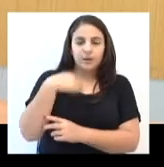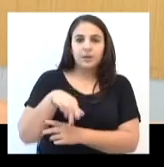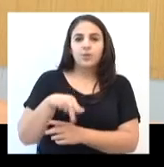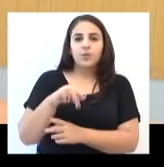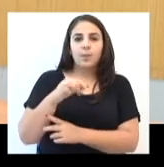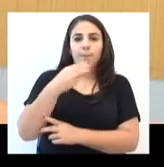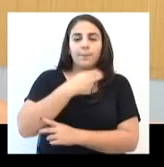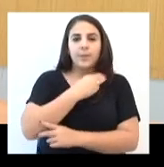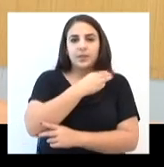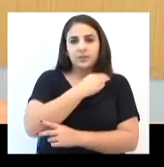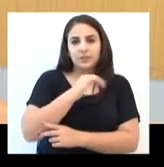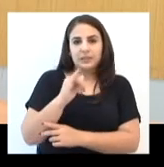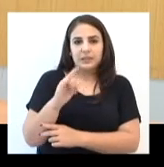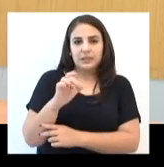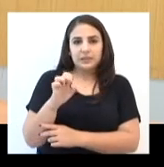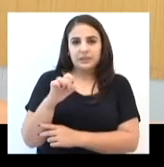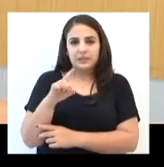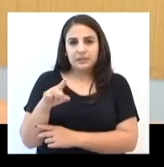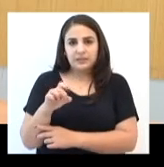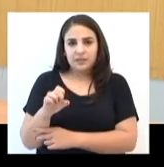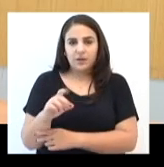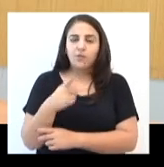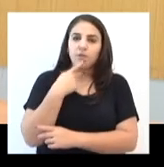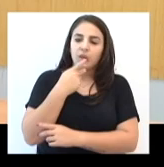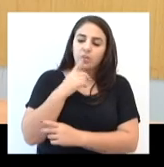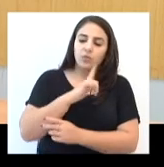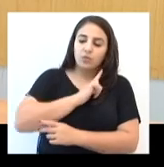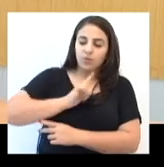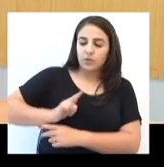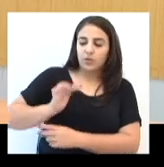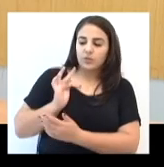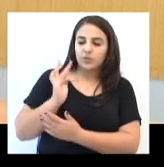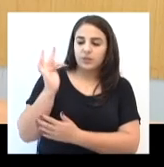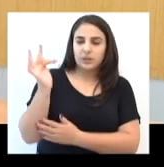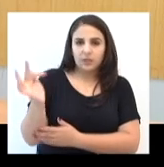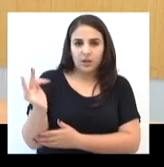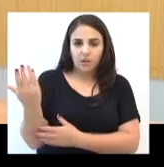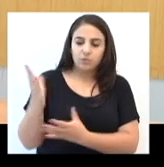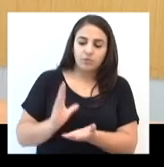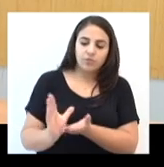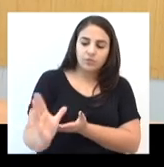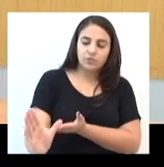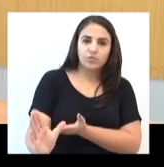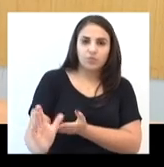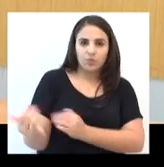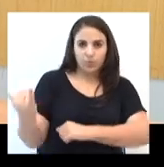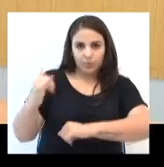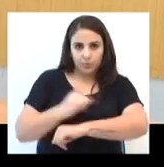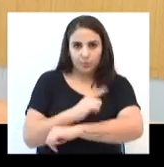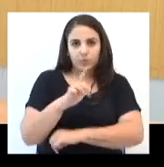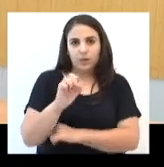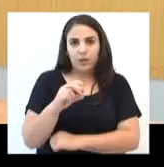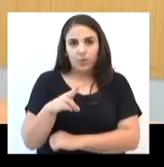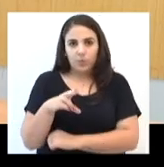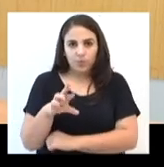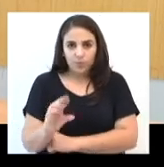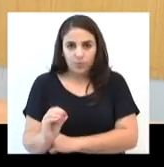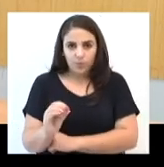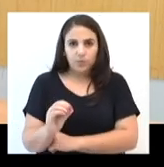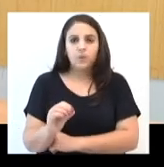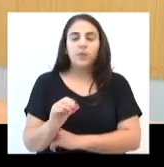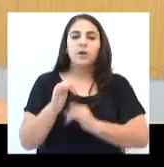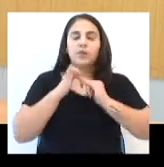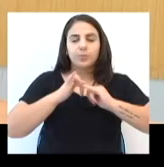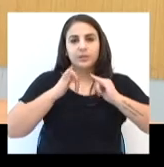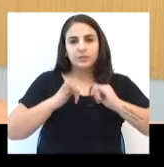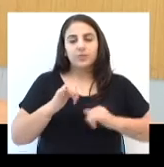Eliseu Padilha disse que o governo federal faria investimentos no Lauro Cortes. O anúncio foi feito em Porto Alegre